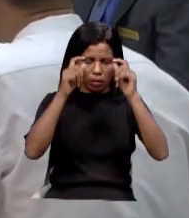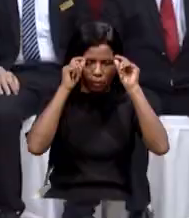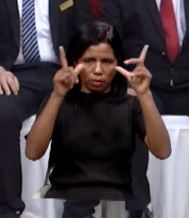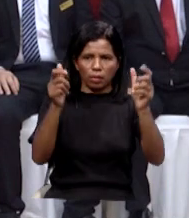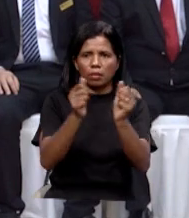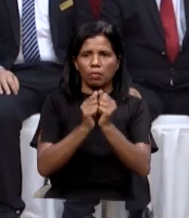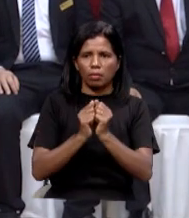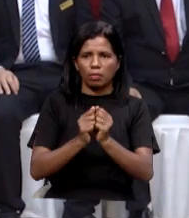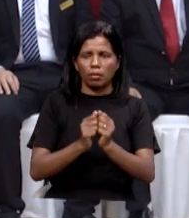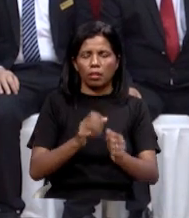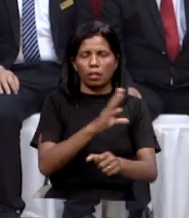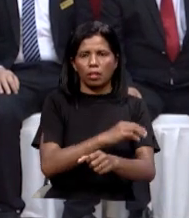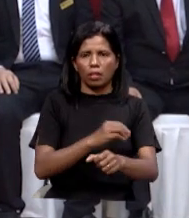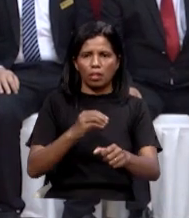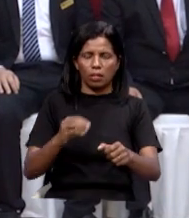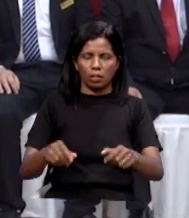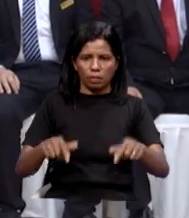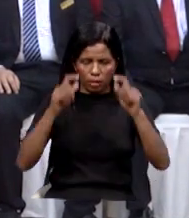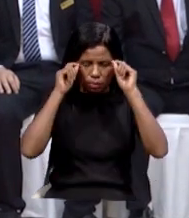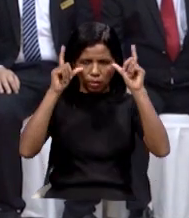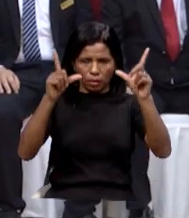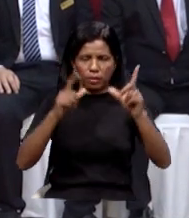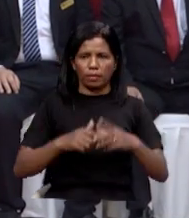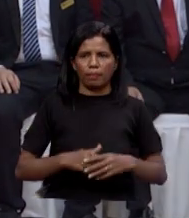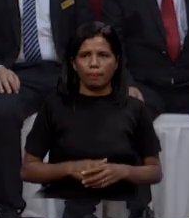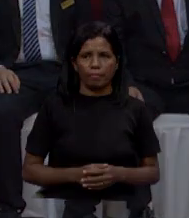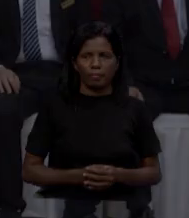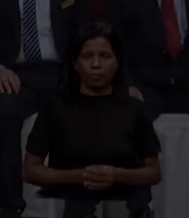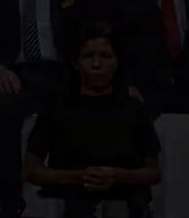Sira no mos salo desenvolvimento e ba Timor-Leste. João Carlos, Tito da Silva, GMN.